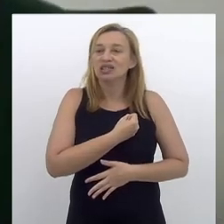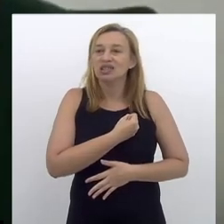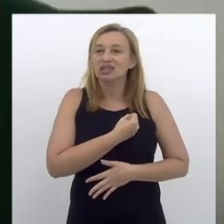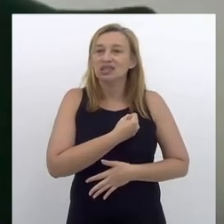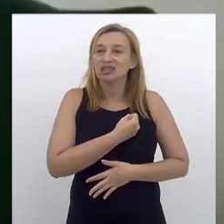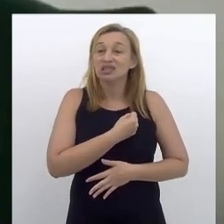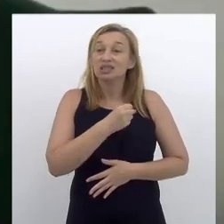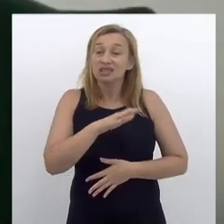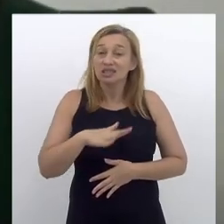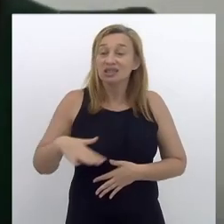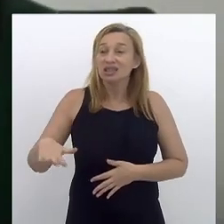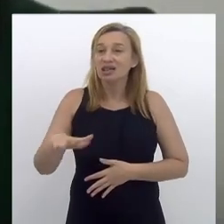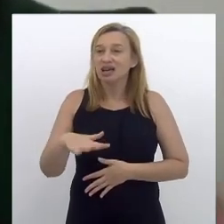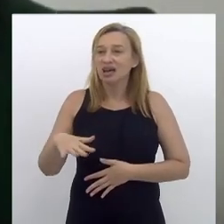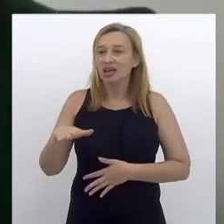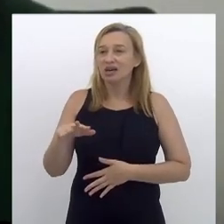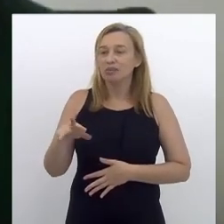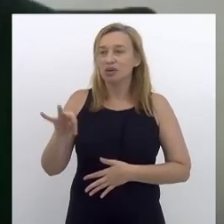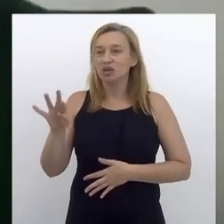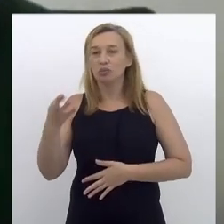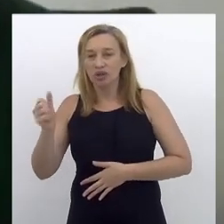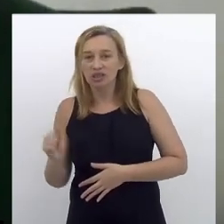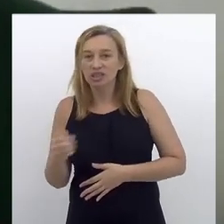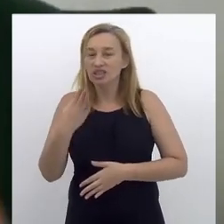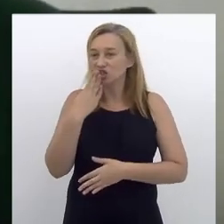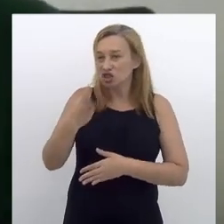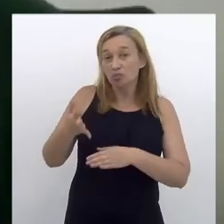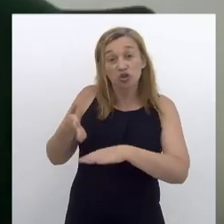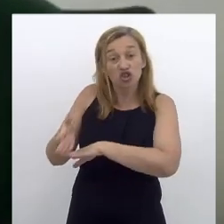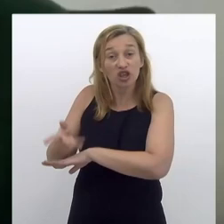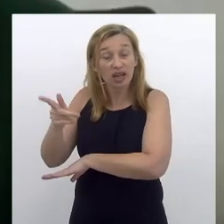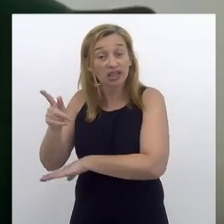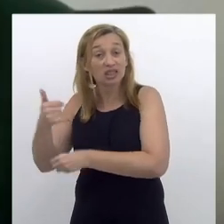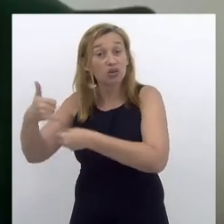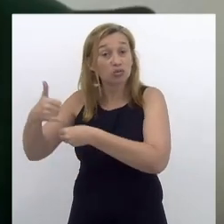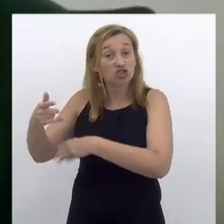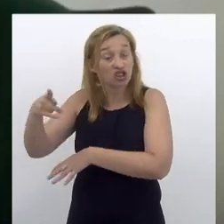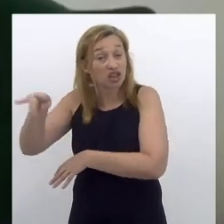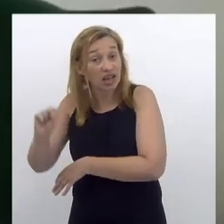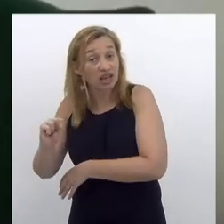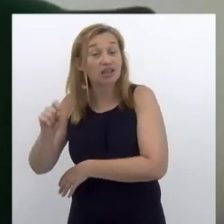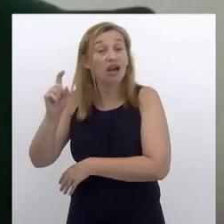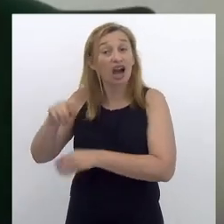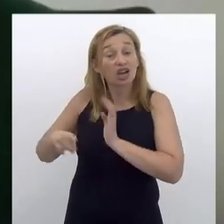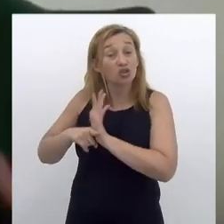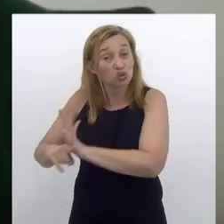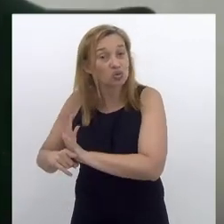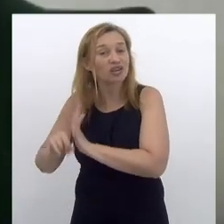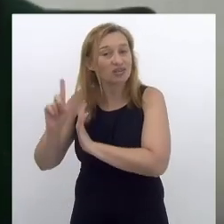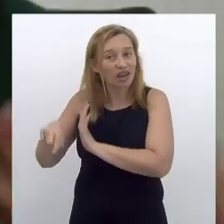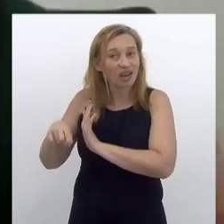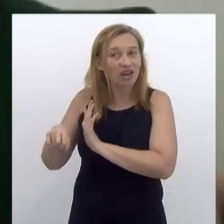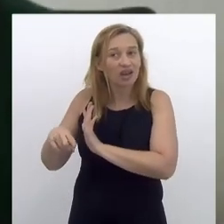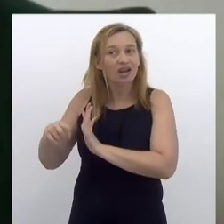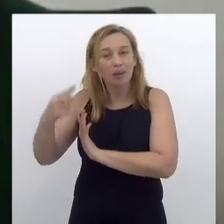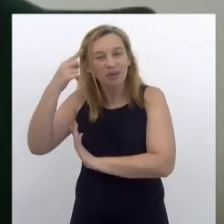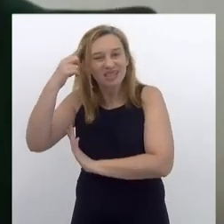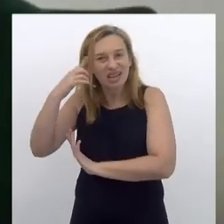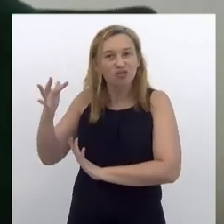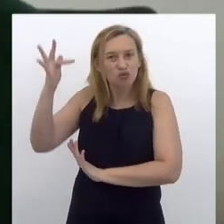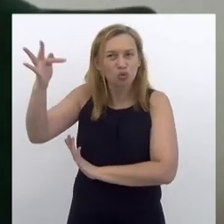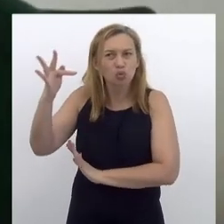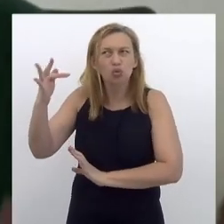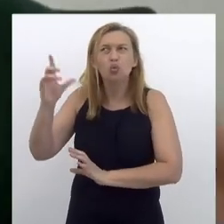de habitantes na região metropolitana e que esse tipo de chegada desse combustível ajuda muito, né, a